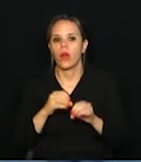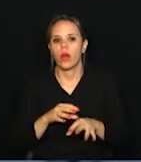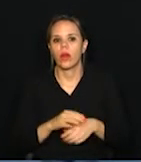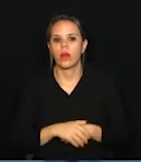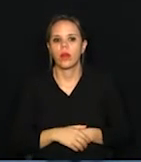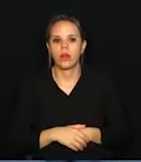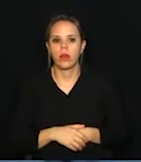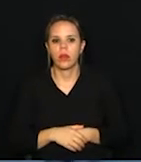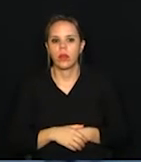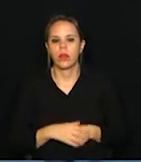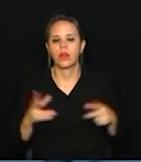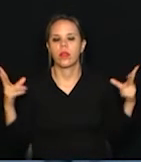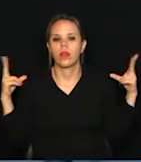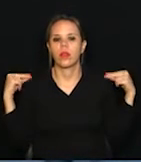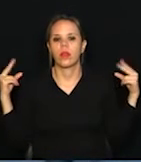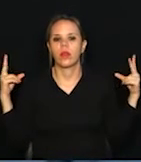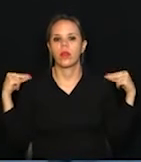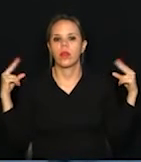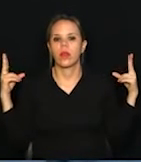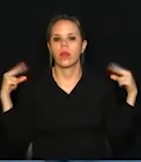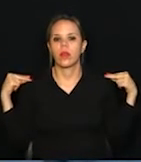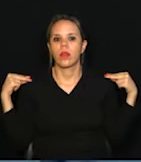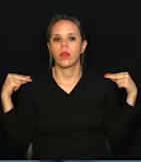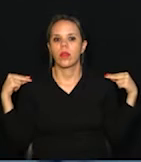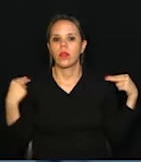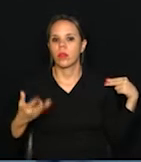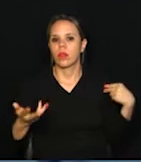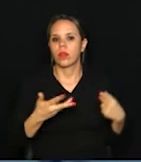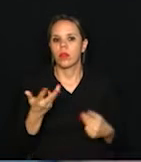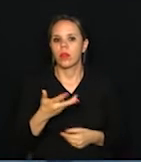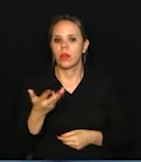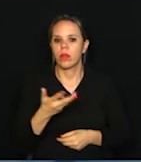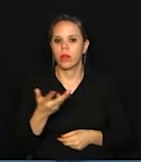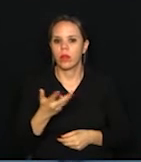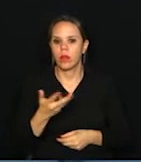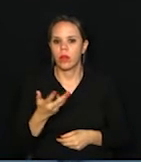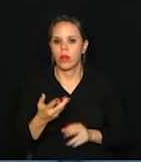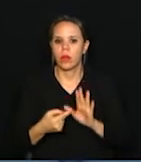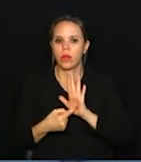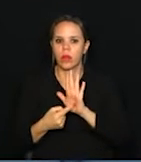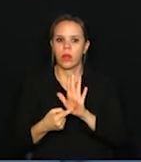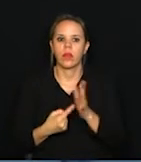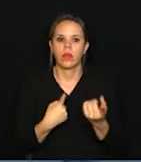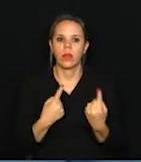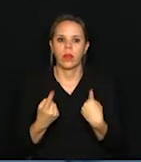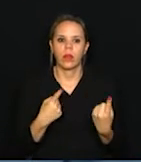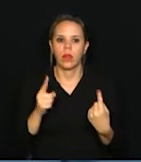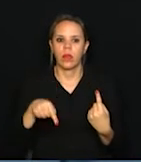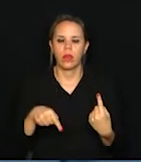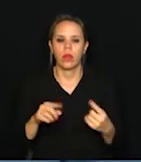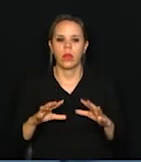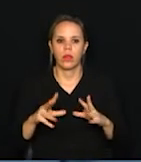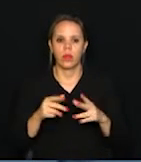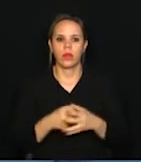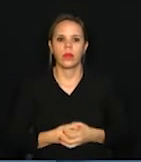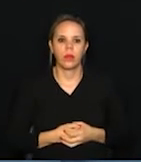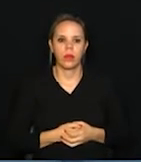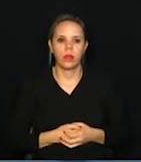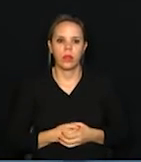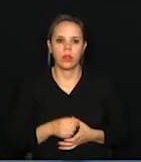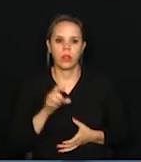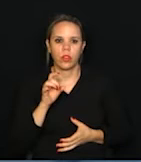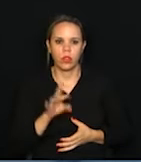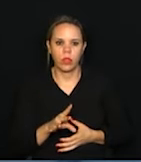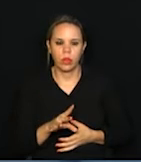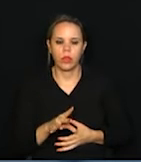dos motoristas na cidade, que a velocidade apresentada na via é toda ela, não é só no